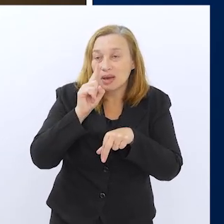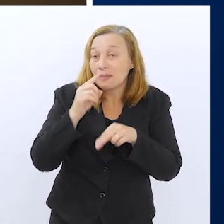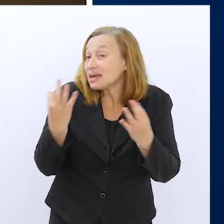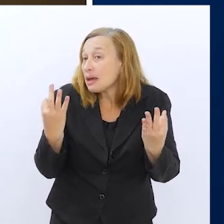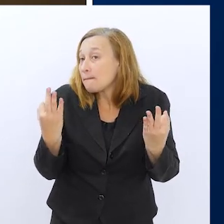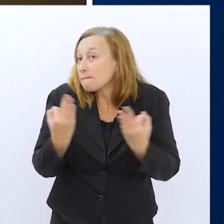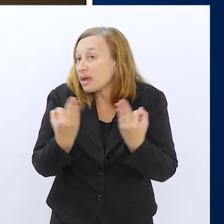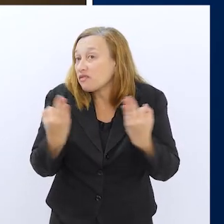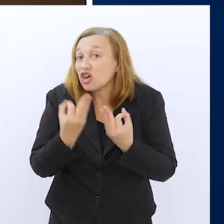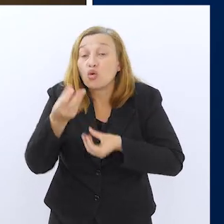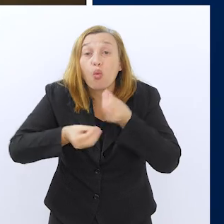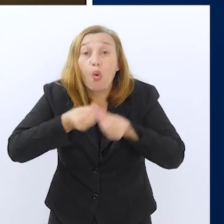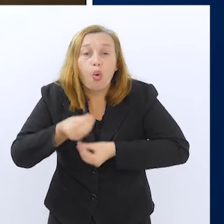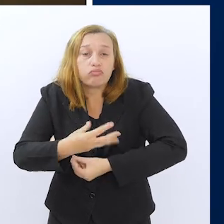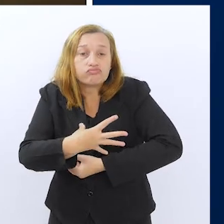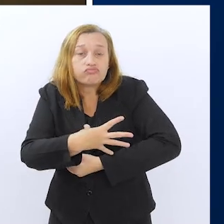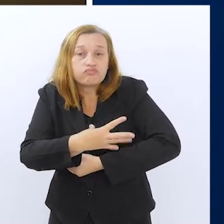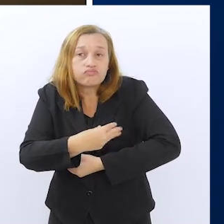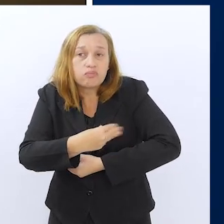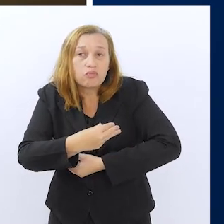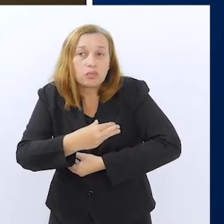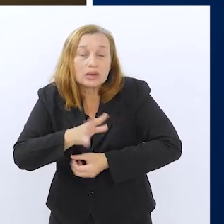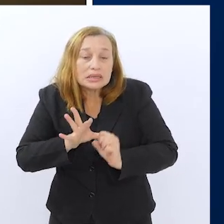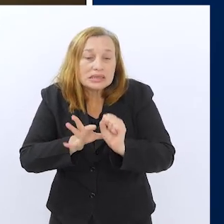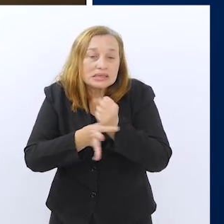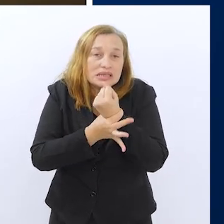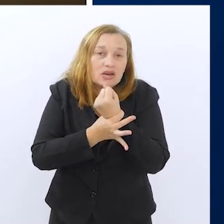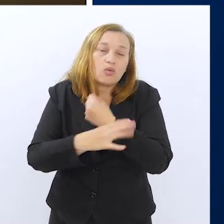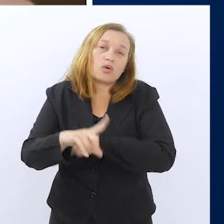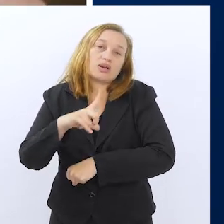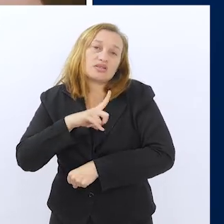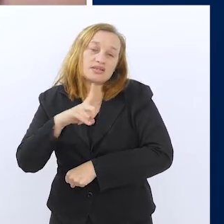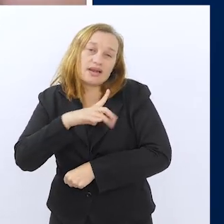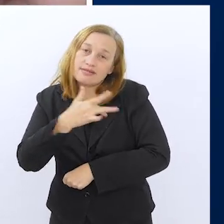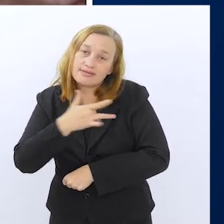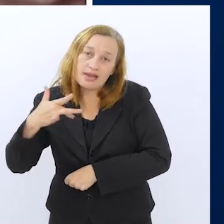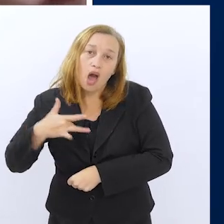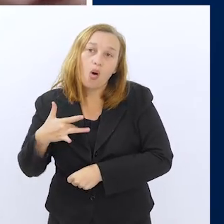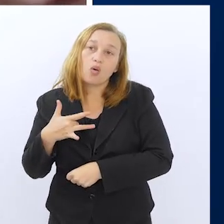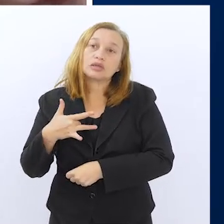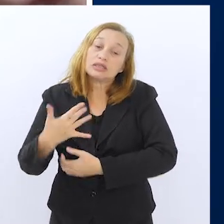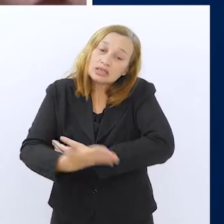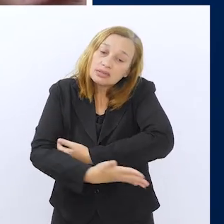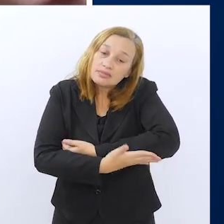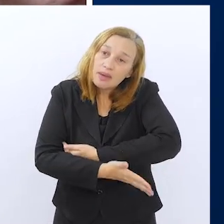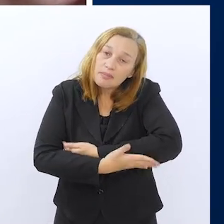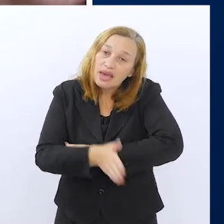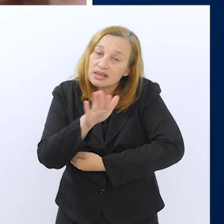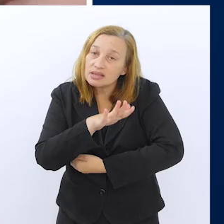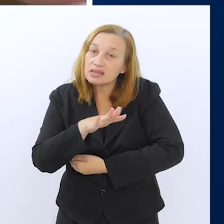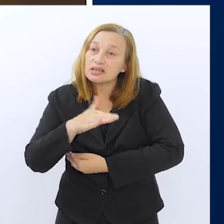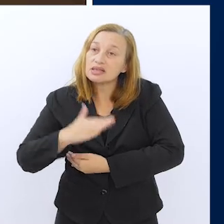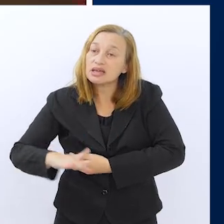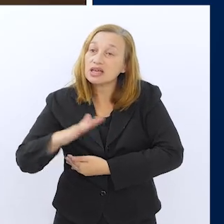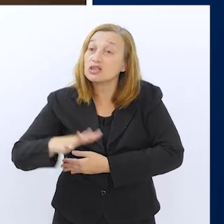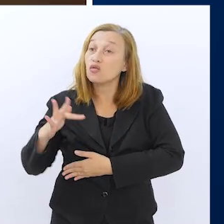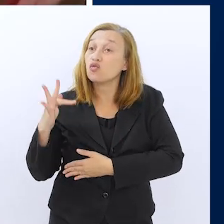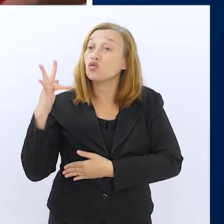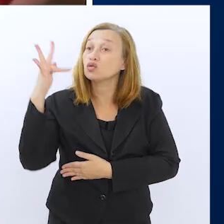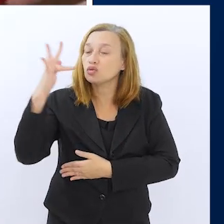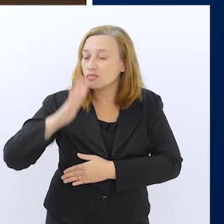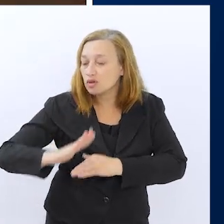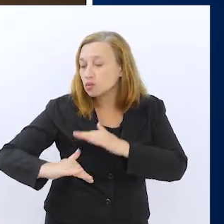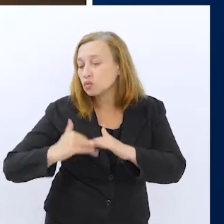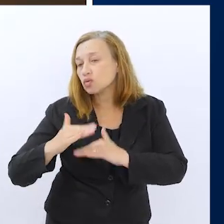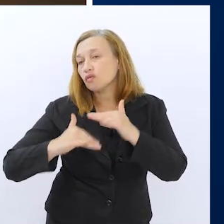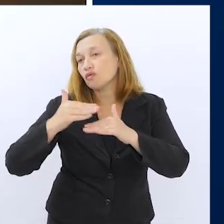assim, é incrível como o leite materno segura muito com que esses bebês, essas crianças lá